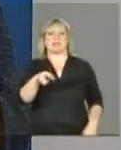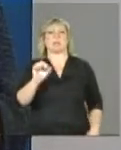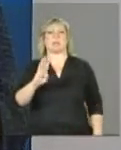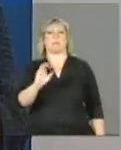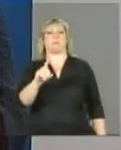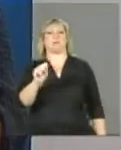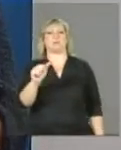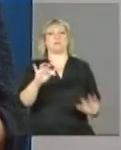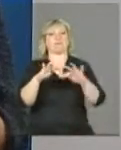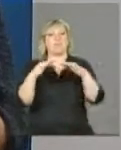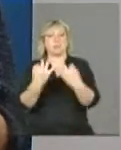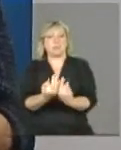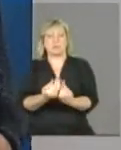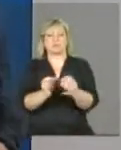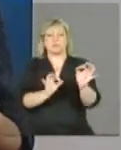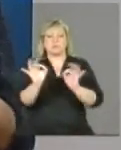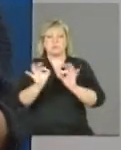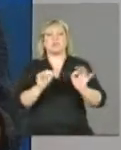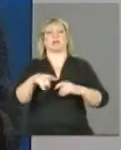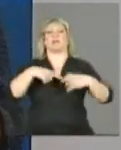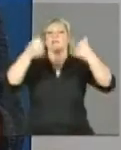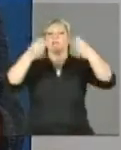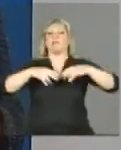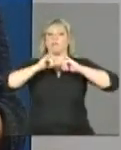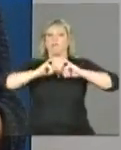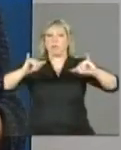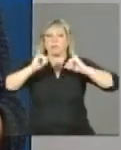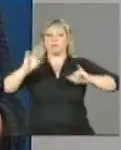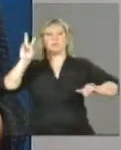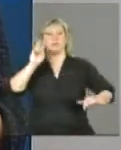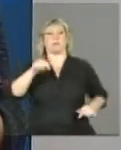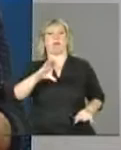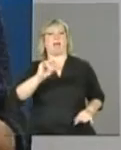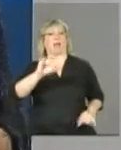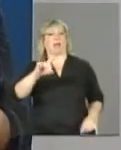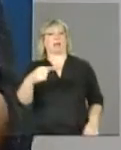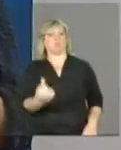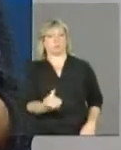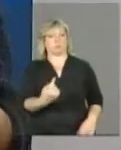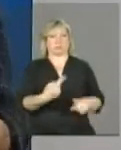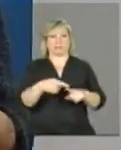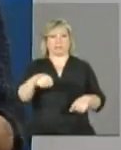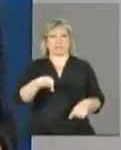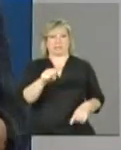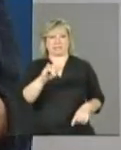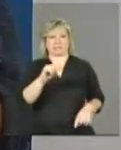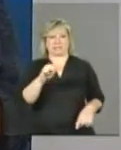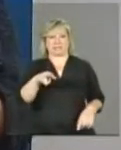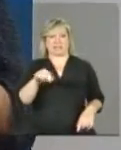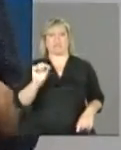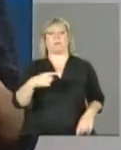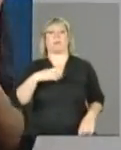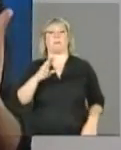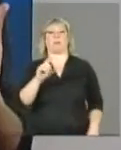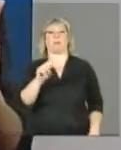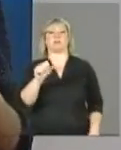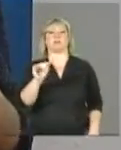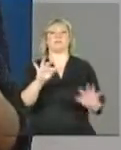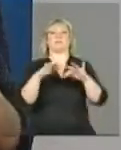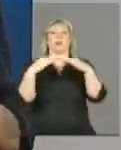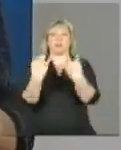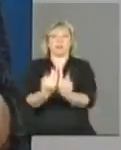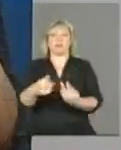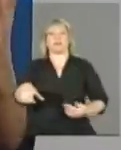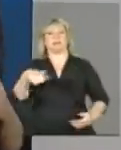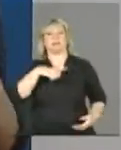da leitura da informação do cadastro único e do sistema de benefício do bolsa família porque veja o sistema de benefício Bolsa Família e Leu uma informação do cadastro único